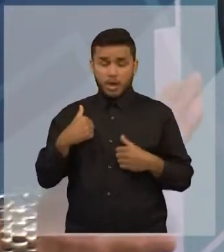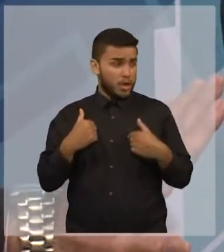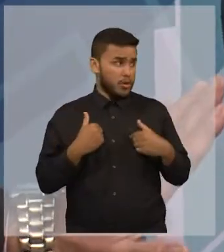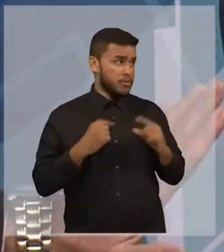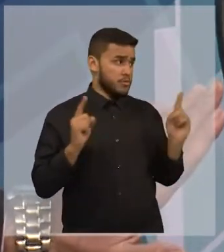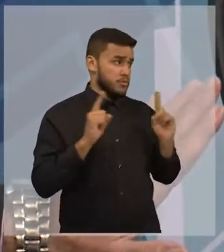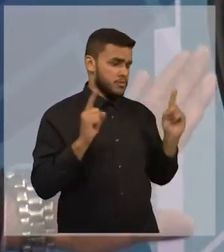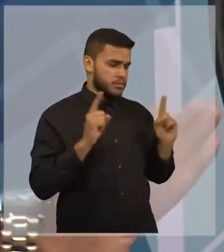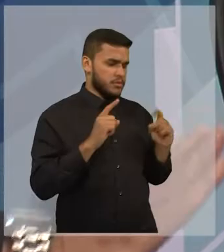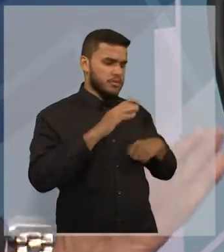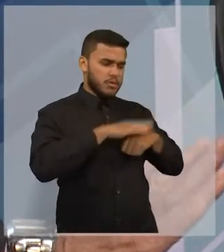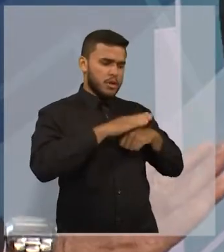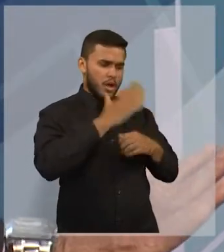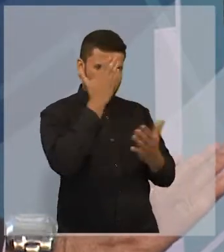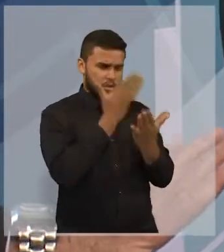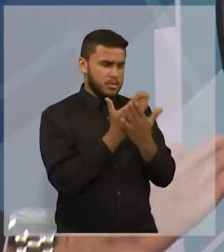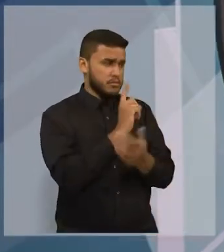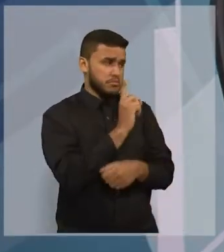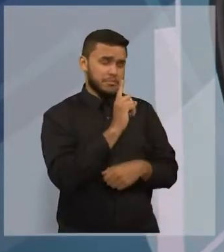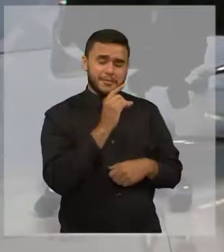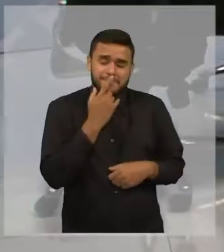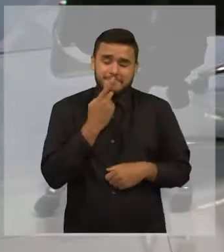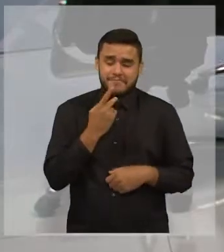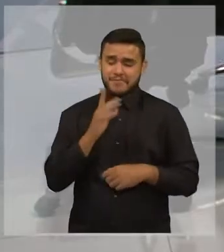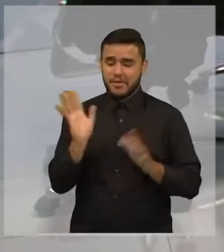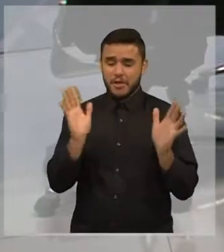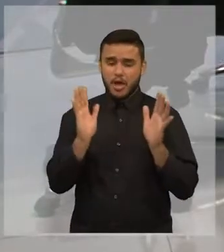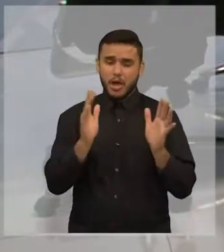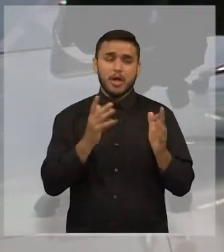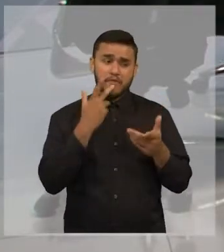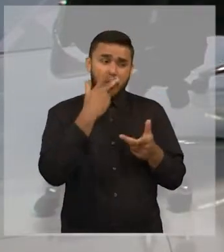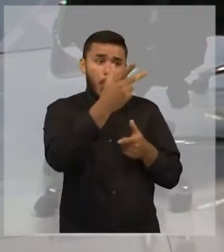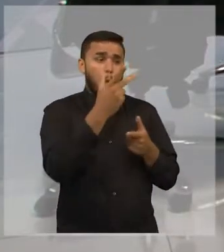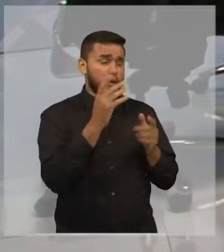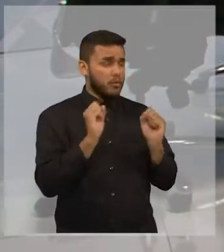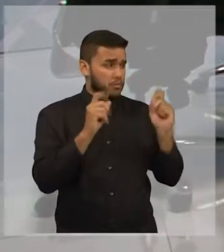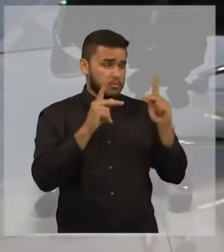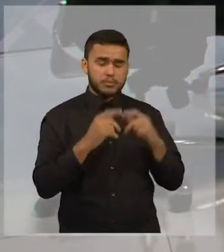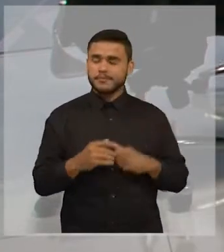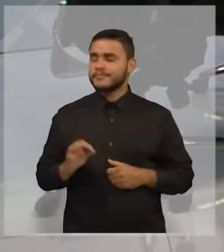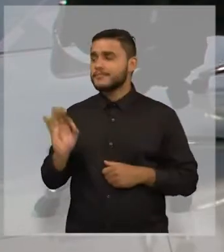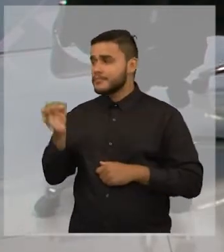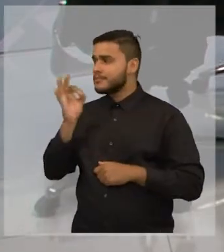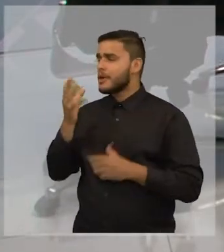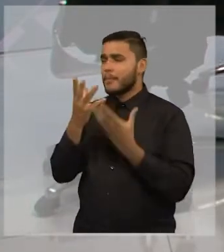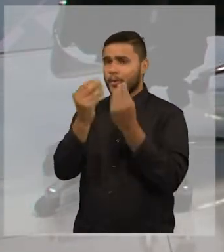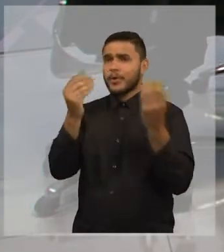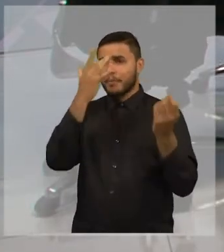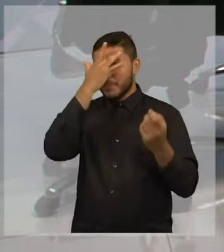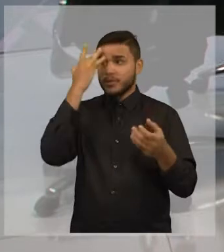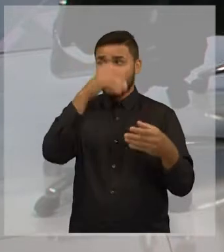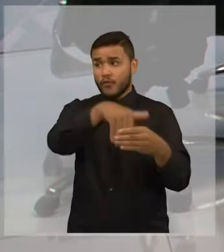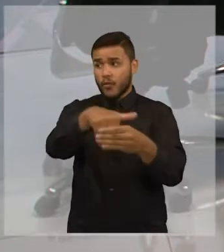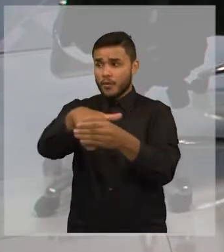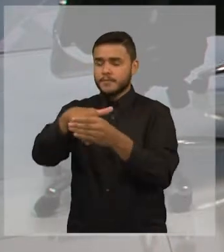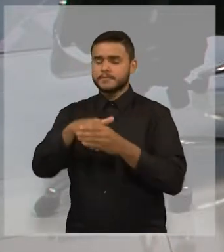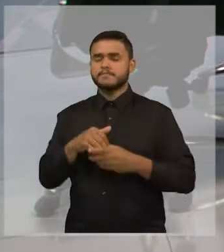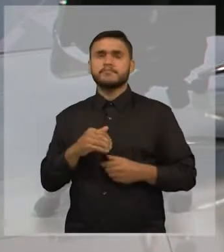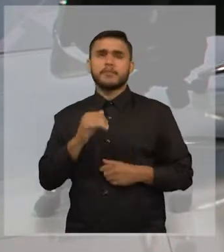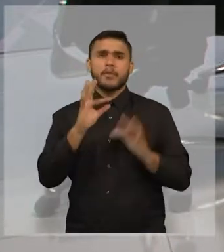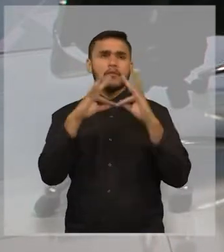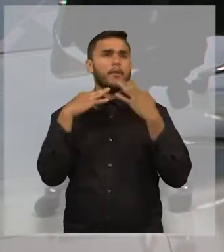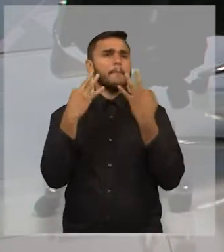em relação à família dele, não comprei nada. Muita gente comprou esse discurso, tá certo? Então, a ideia de